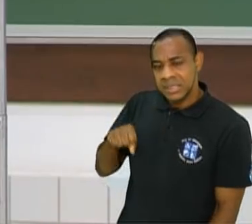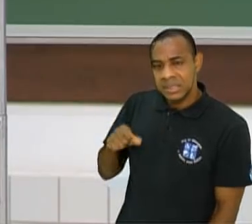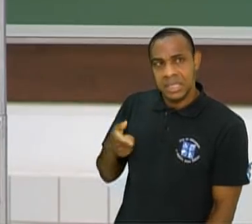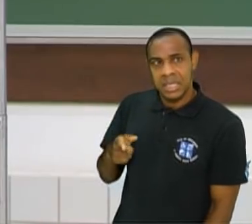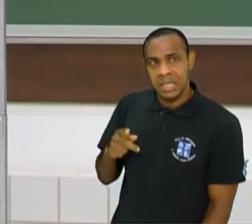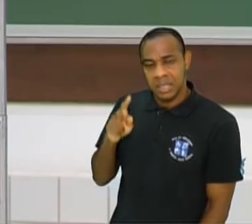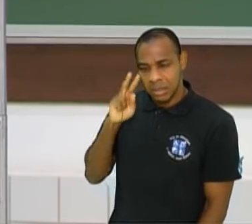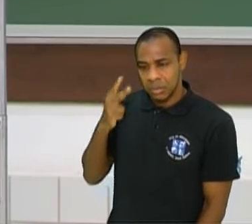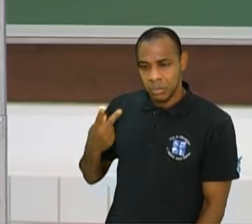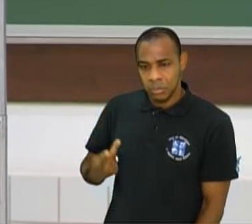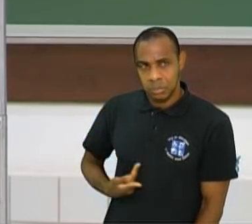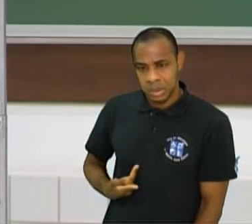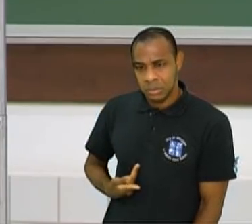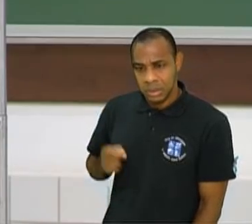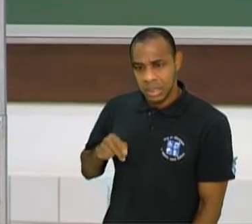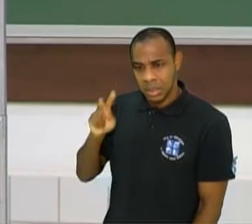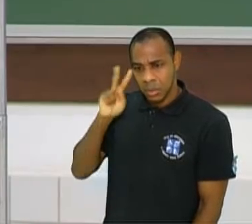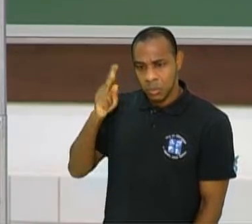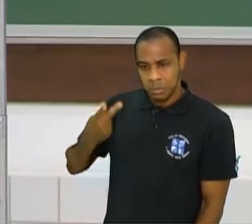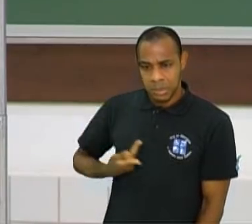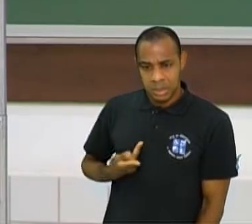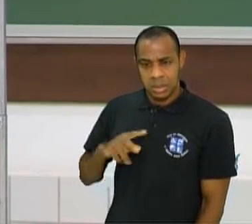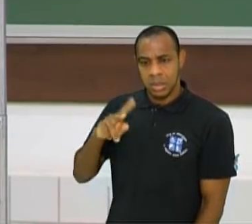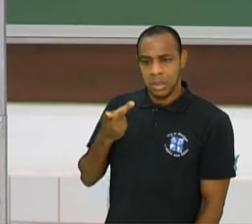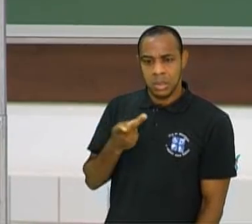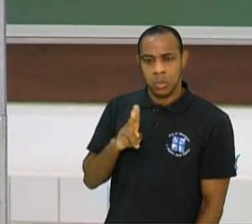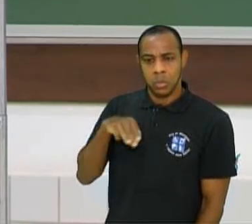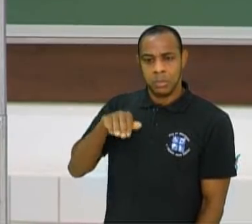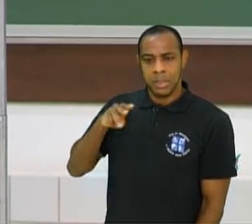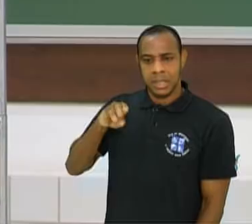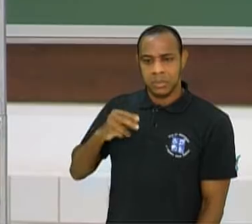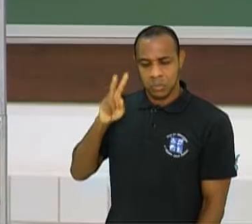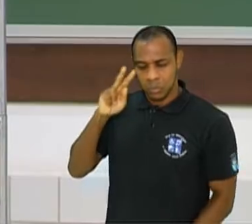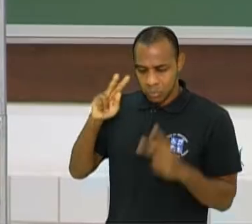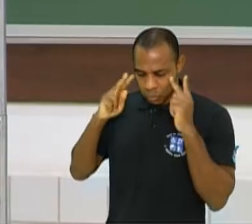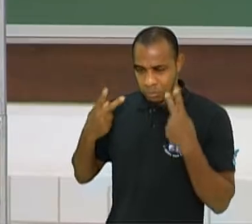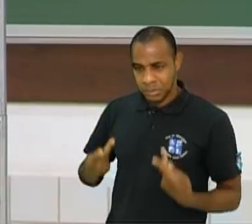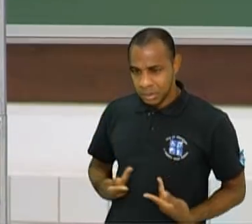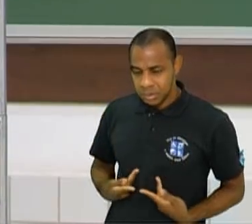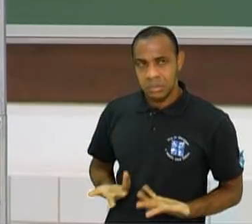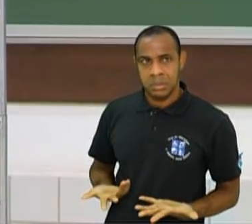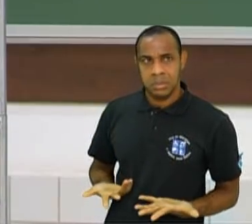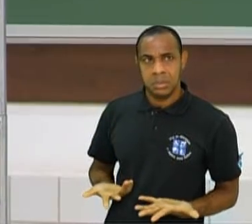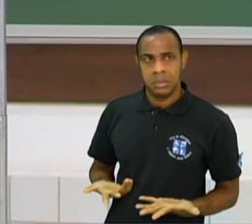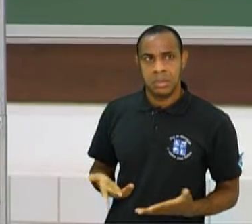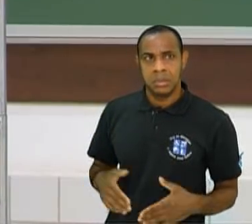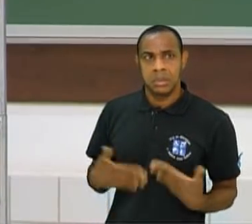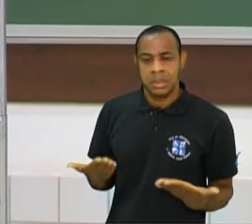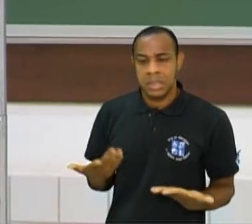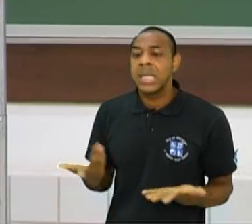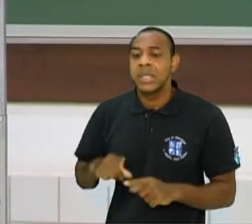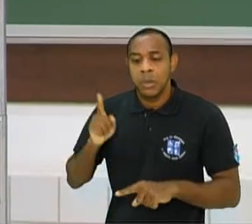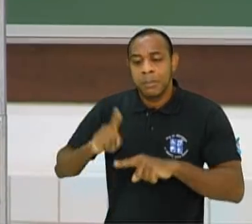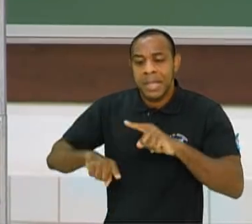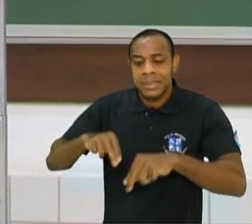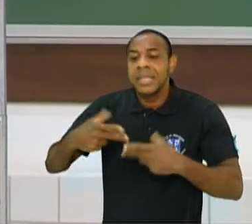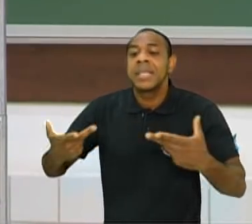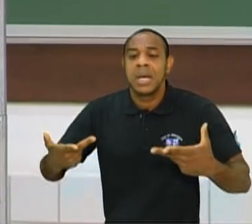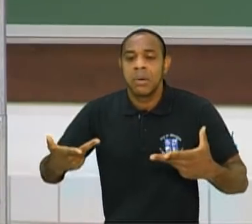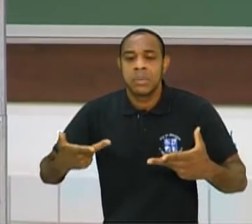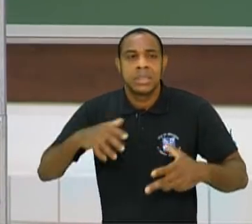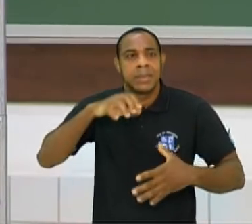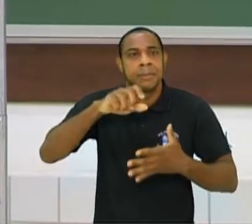ela caiu em si, humano? O que é humano, né? E aí ele explicou para ela, senhora, onde está o material que você removeu